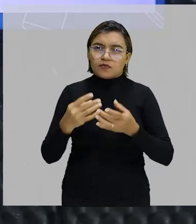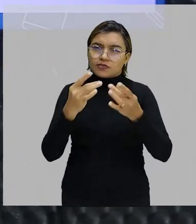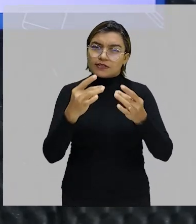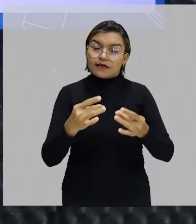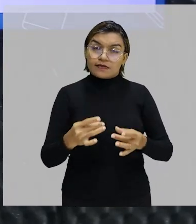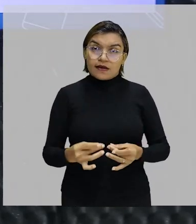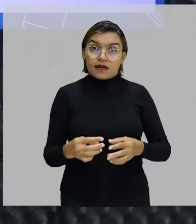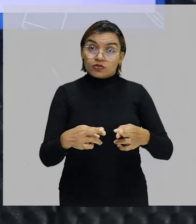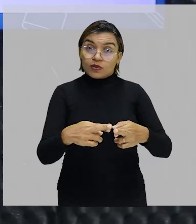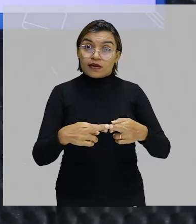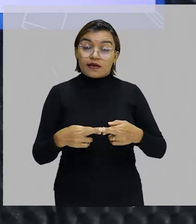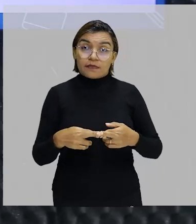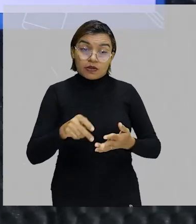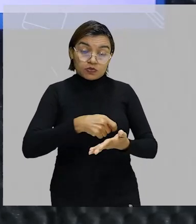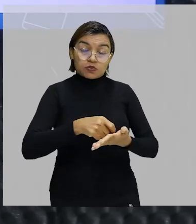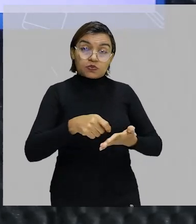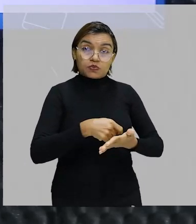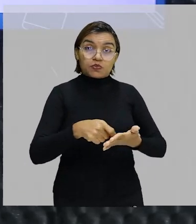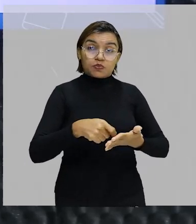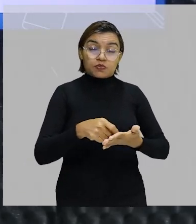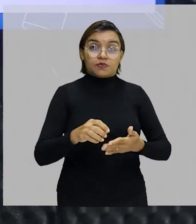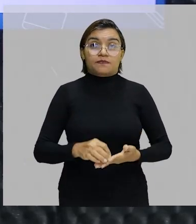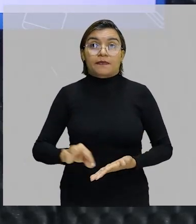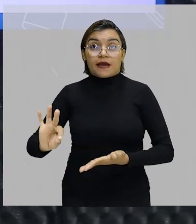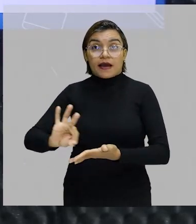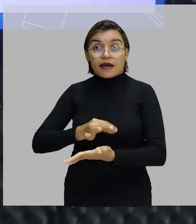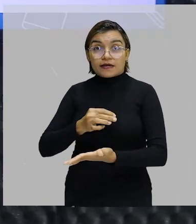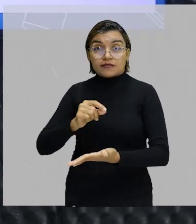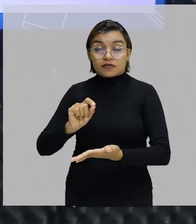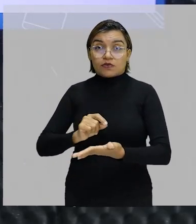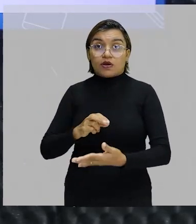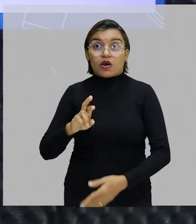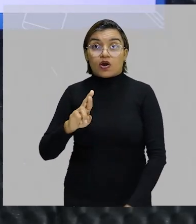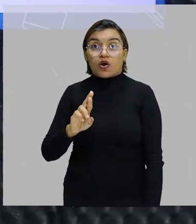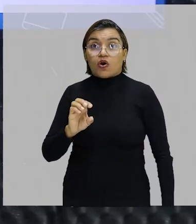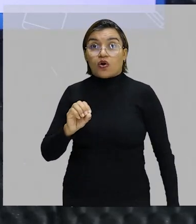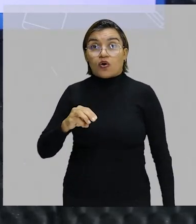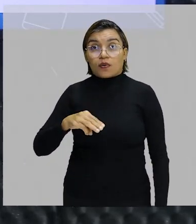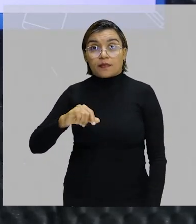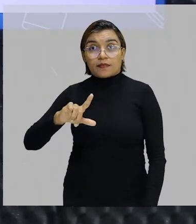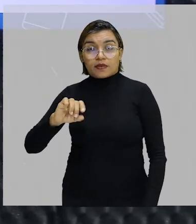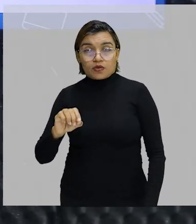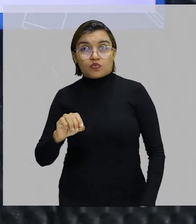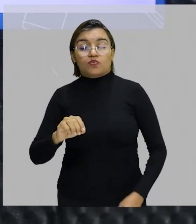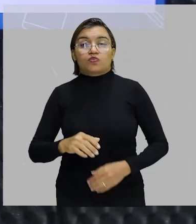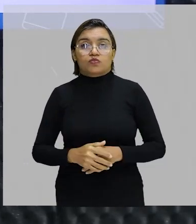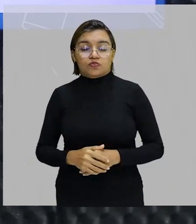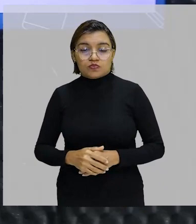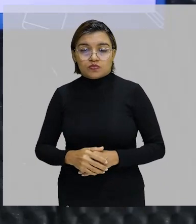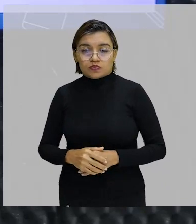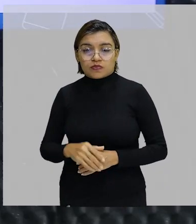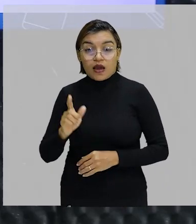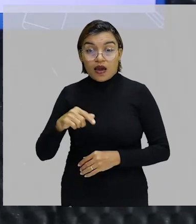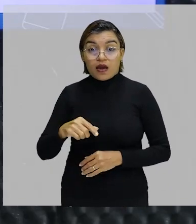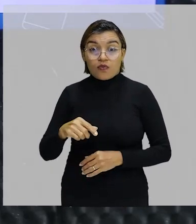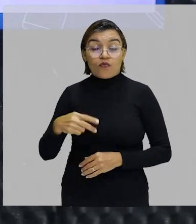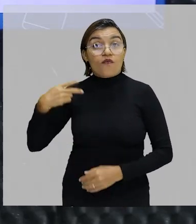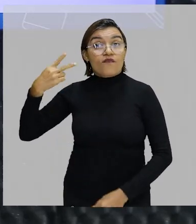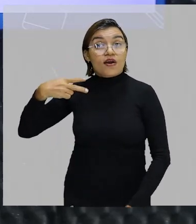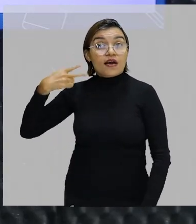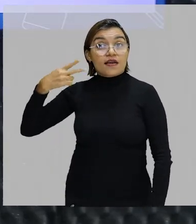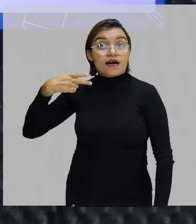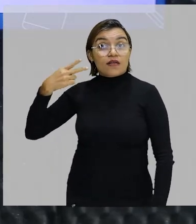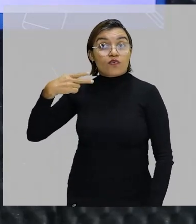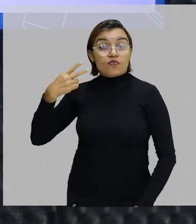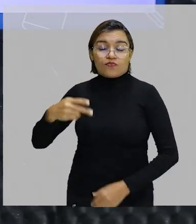de 2019. Quem assina? Romildo Márcio Ramos da Costa. É o vereador.